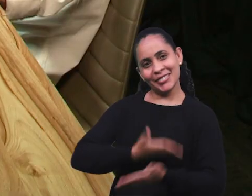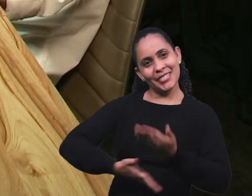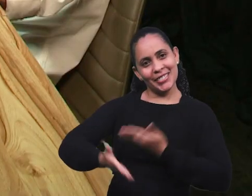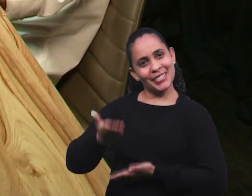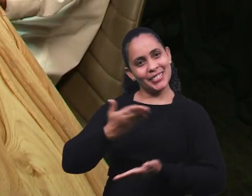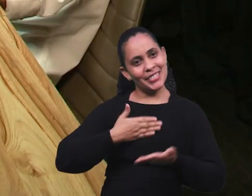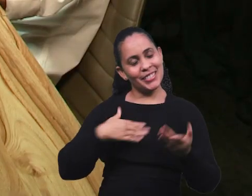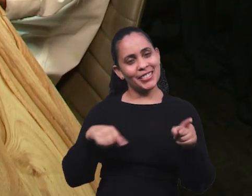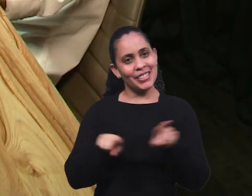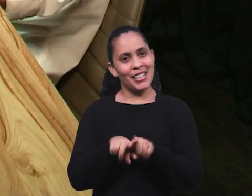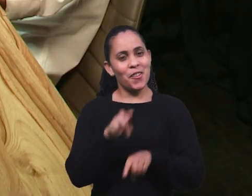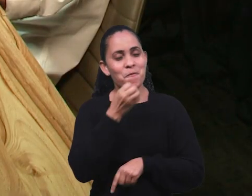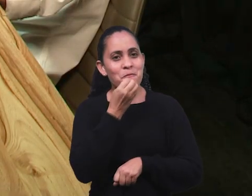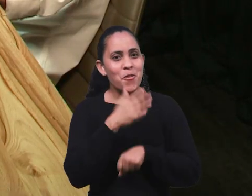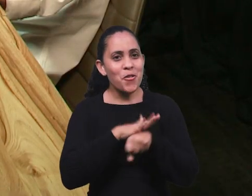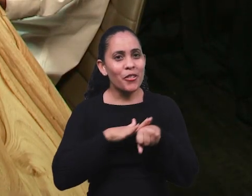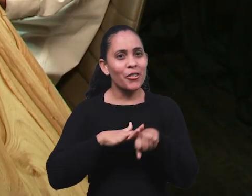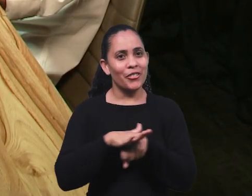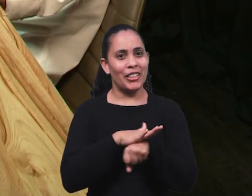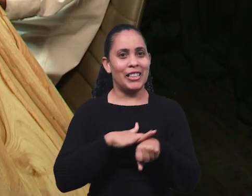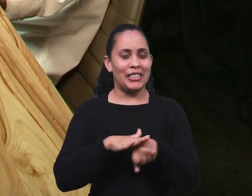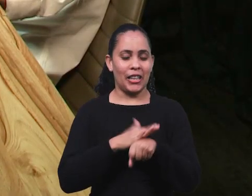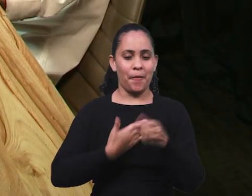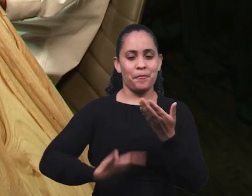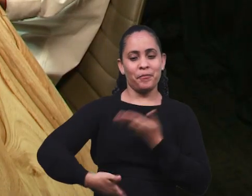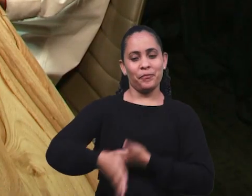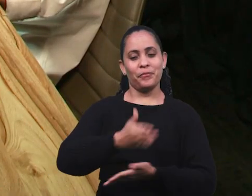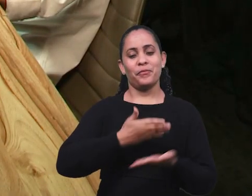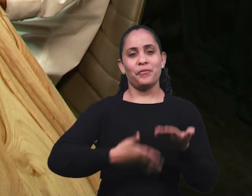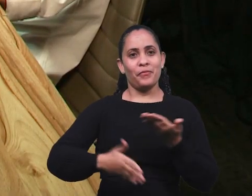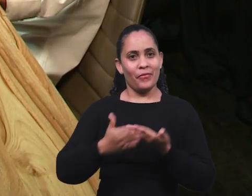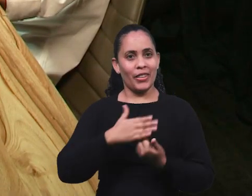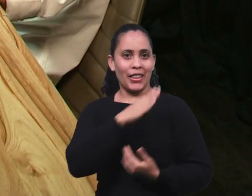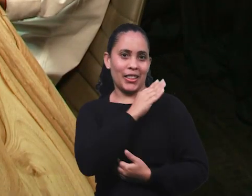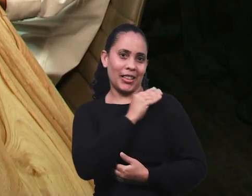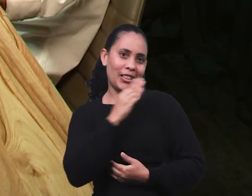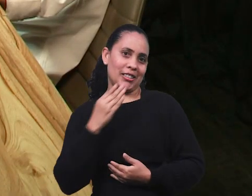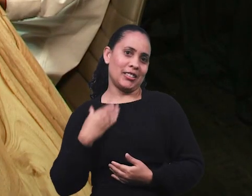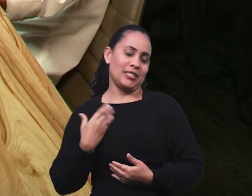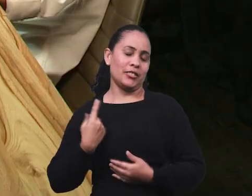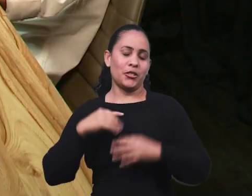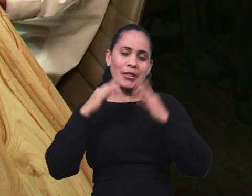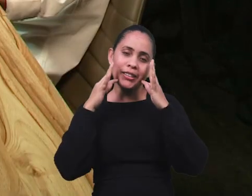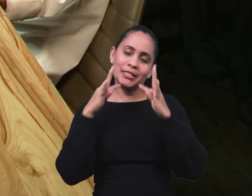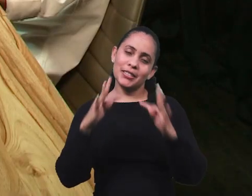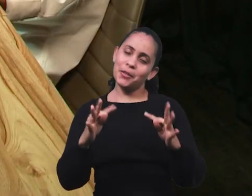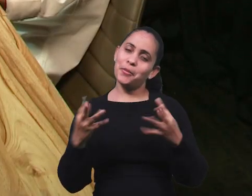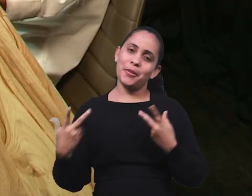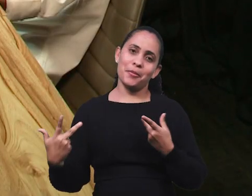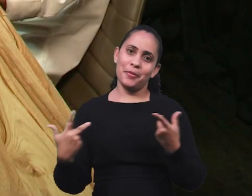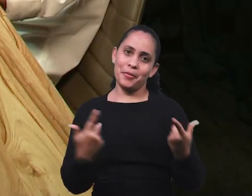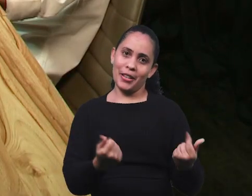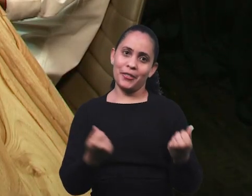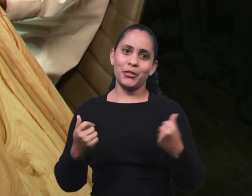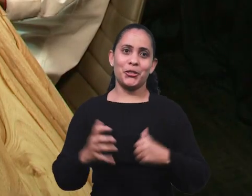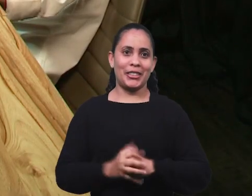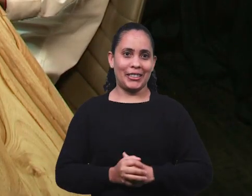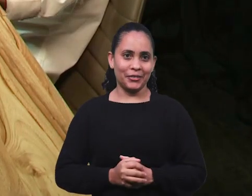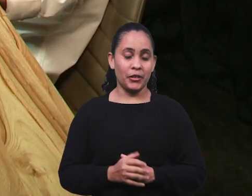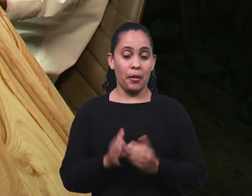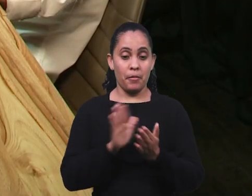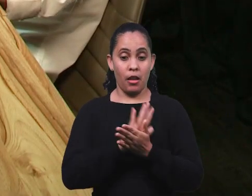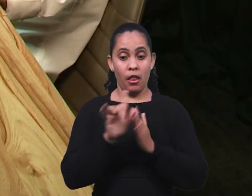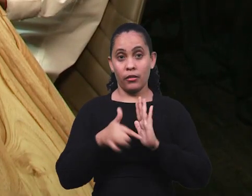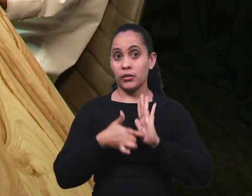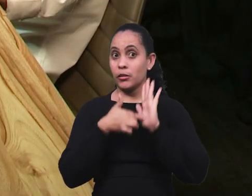né? Como é bom conversar sobre isso entre os adolescentes, levar esse testemunho. Como é maravilhoso, né? A